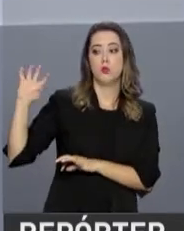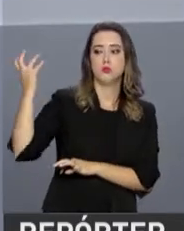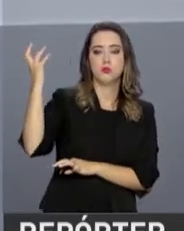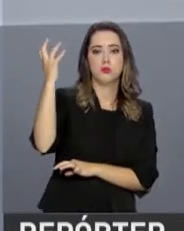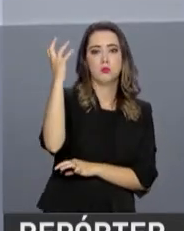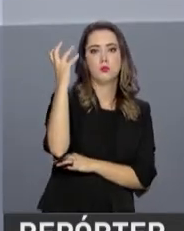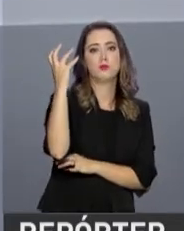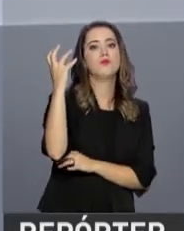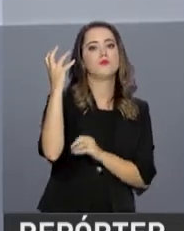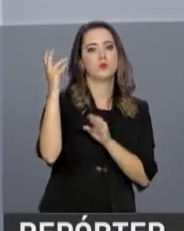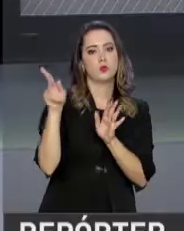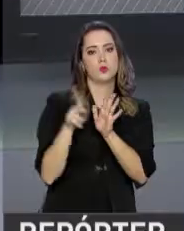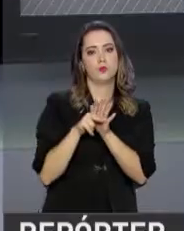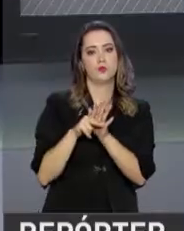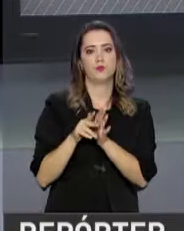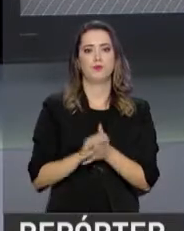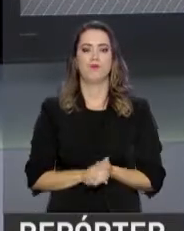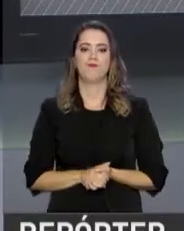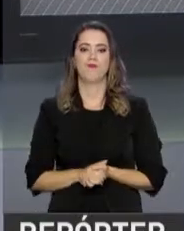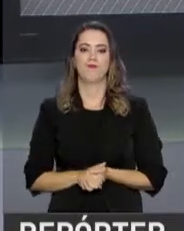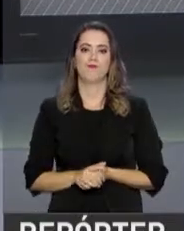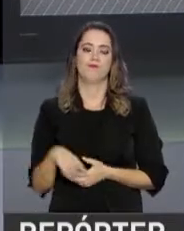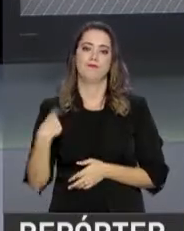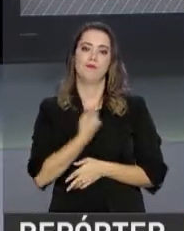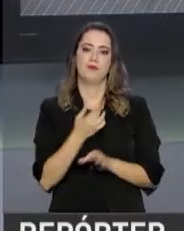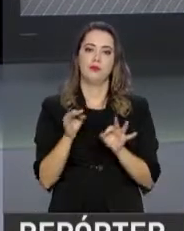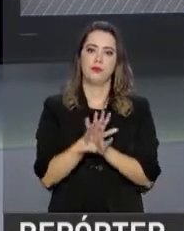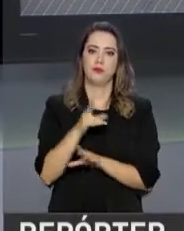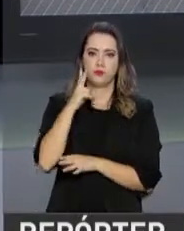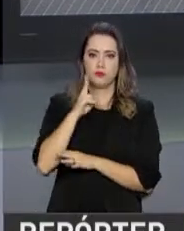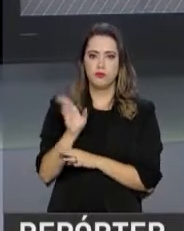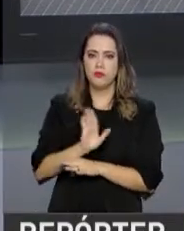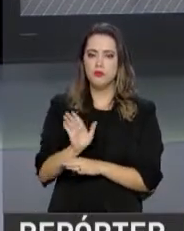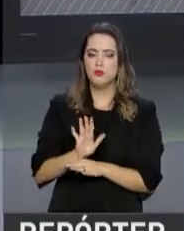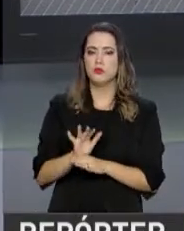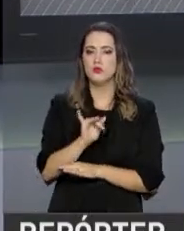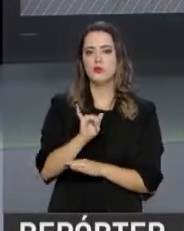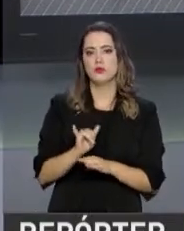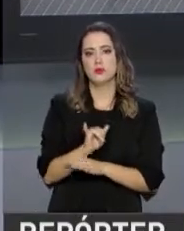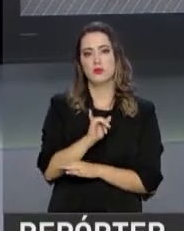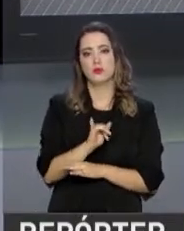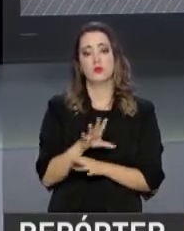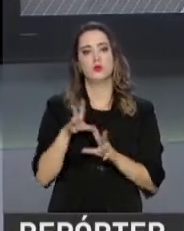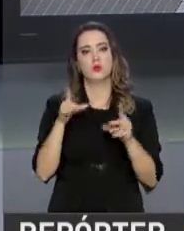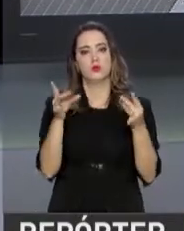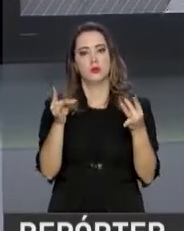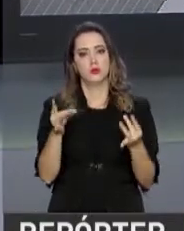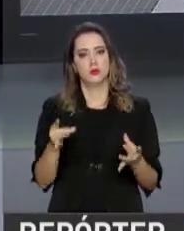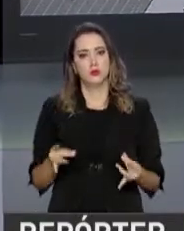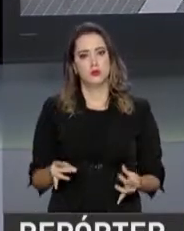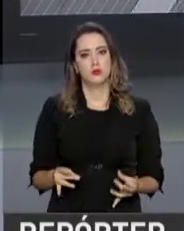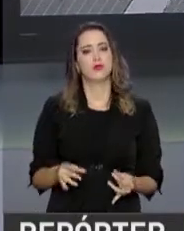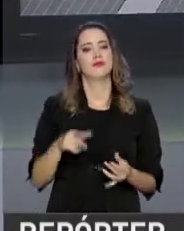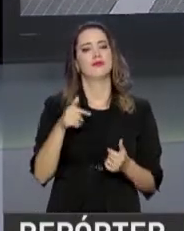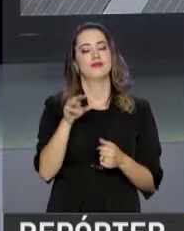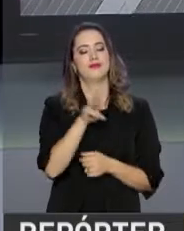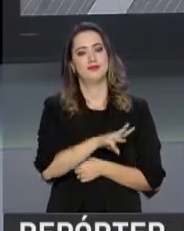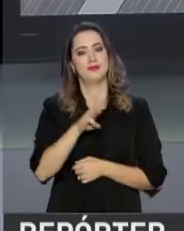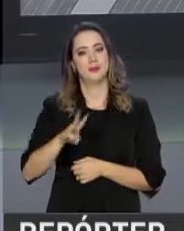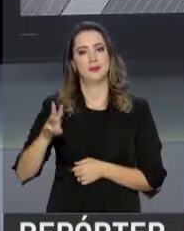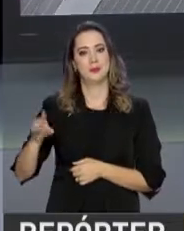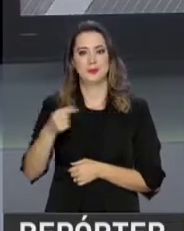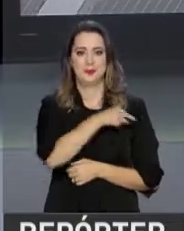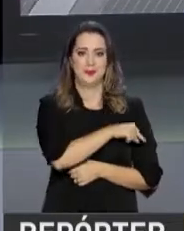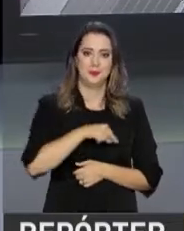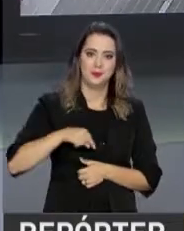remanescentes florestais nós ficamos por aqui você pode rever as reportagens no youtube e toda nossa programação também está na página